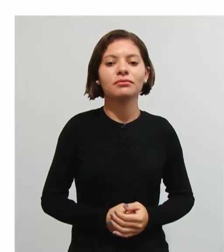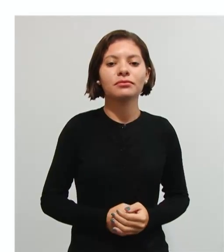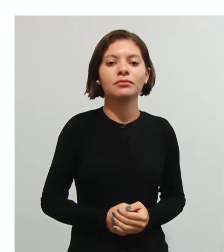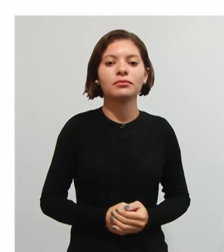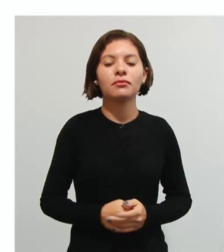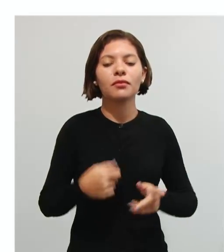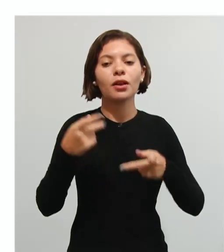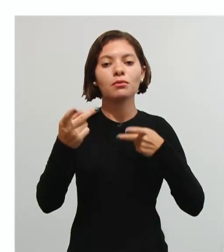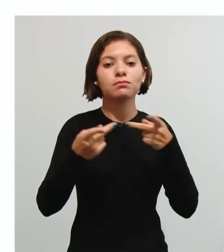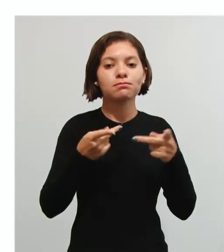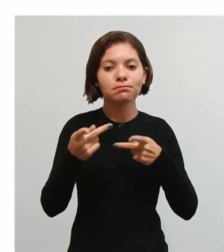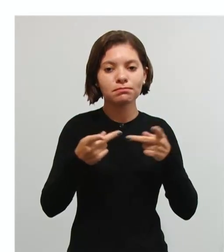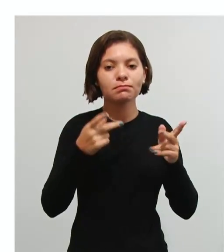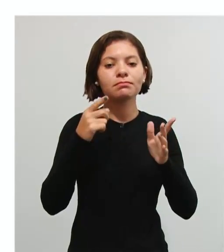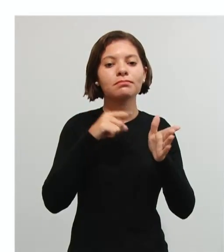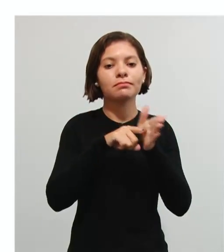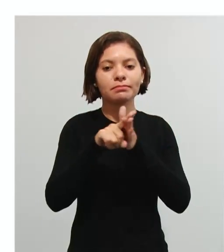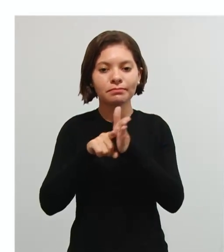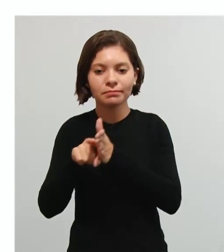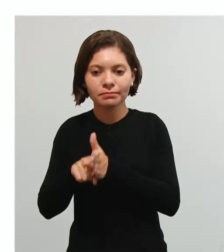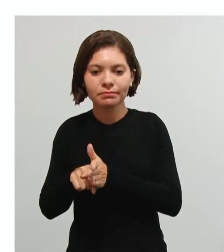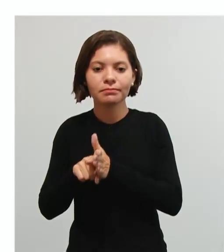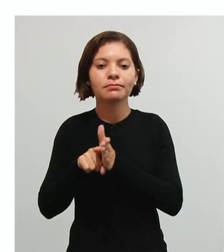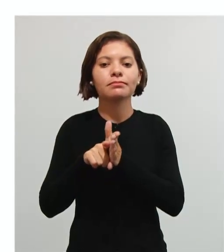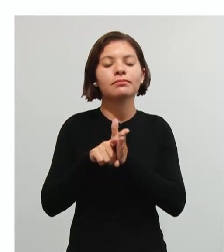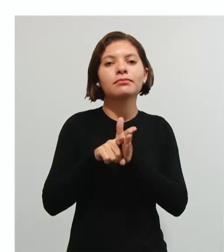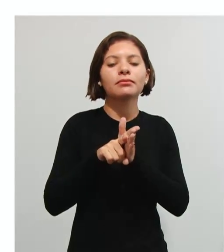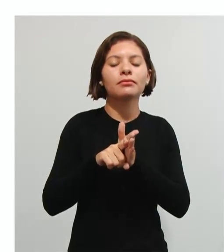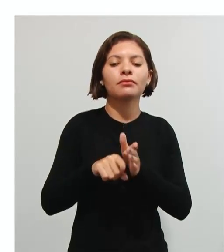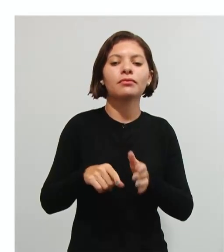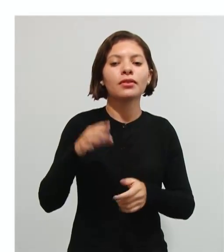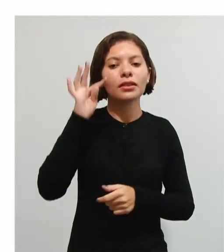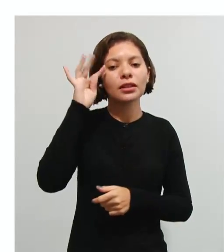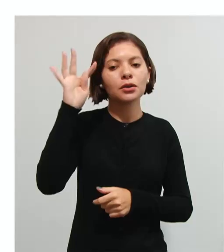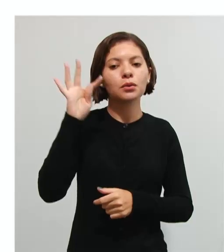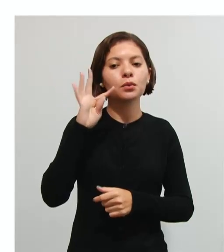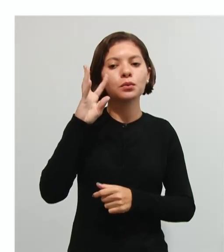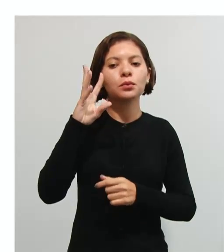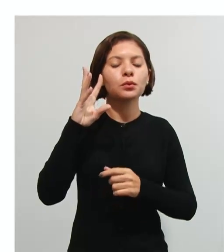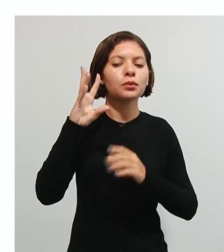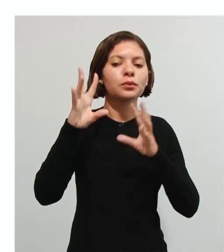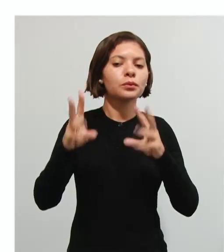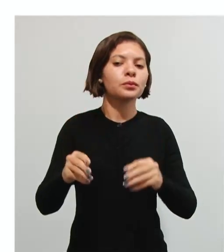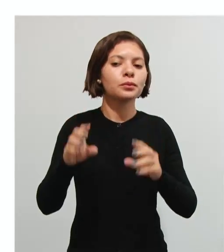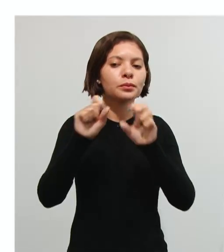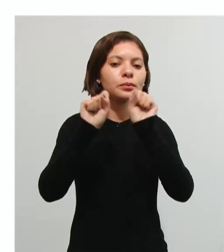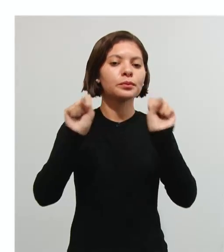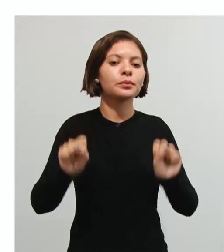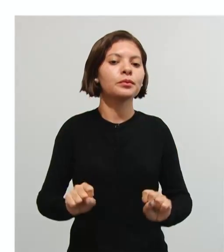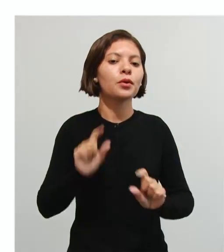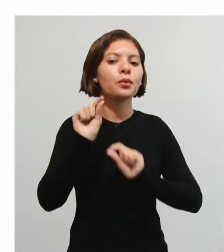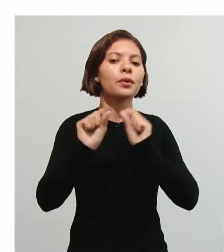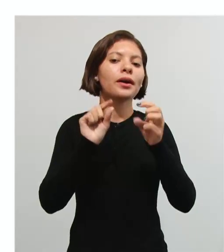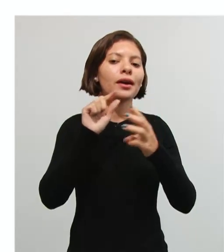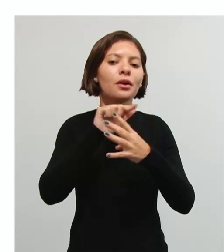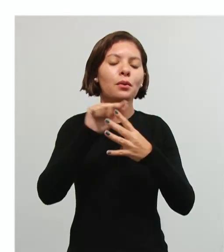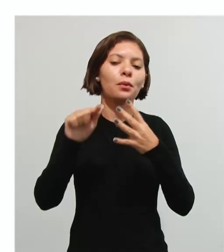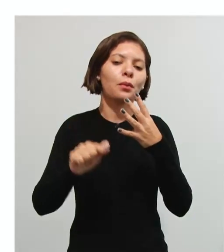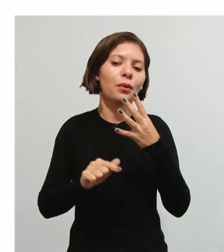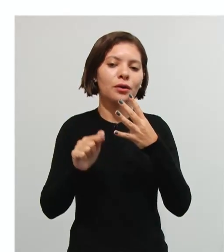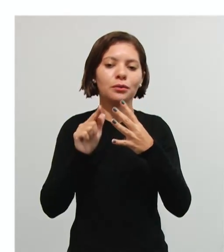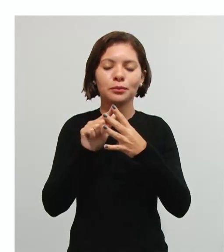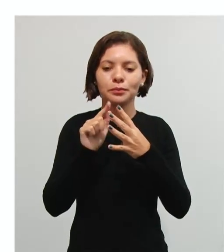Projeto de pesquisa. A moderna concepção de planejamento, apoiado na teoria geral dos sistemas, envolve 4